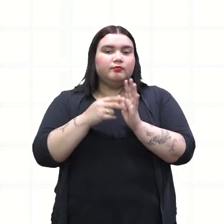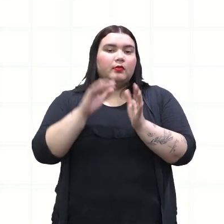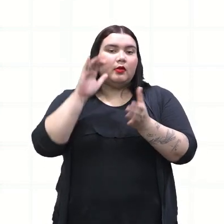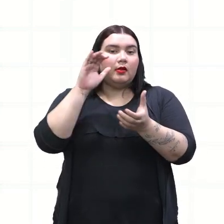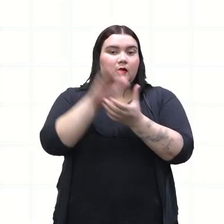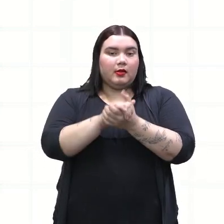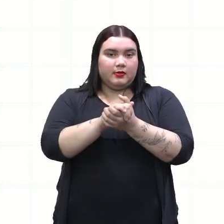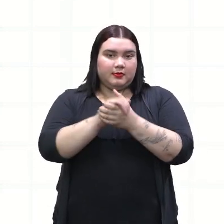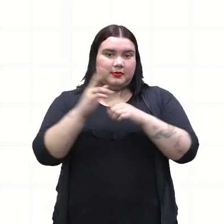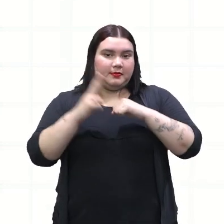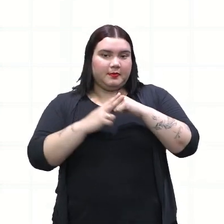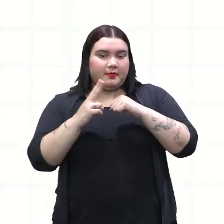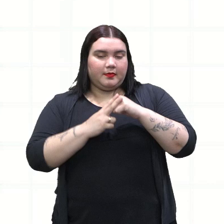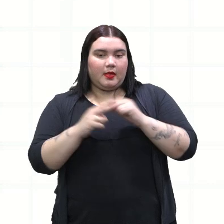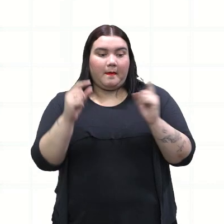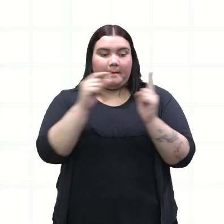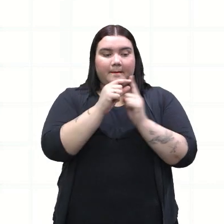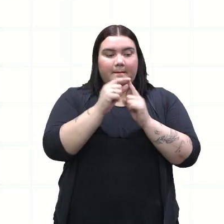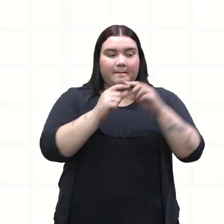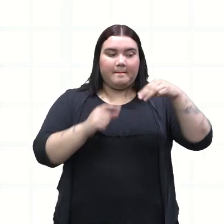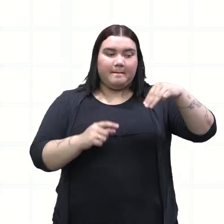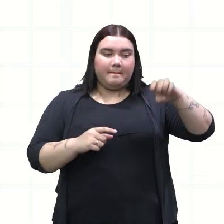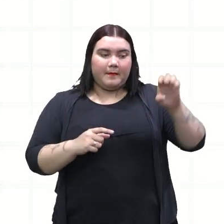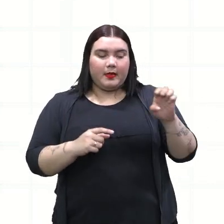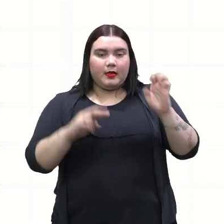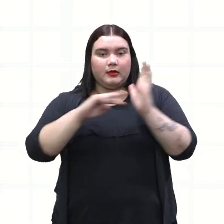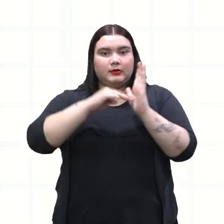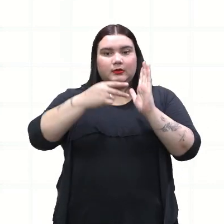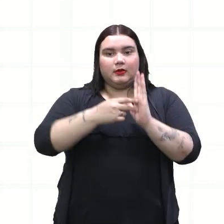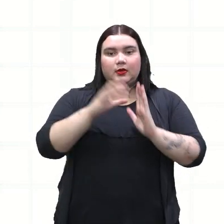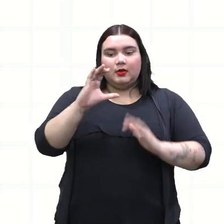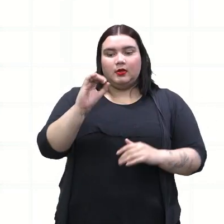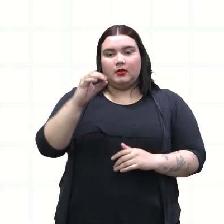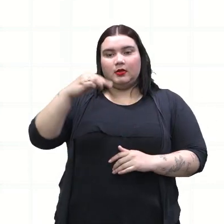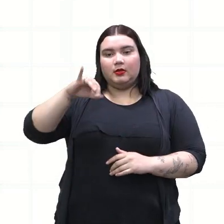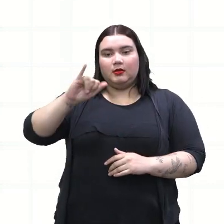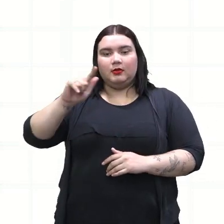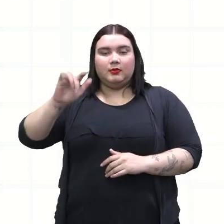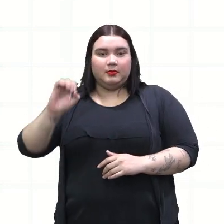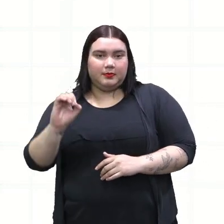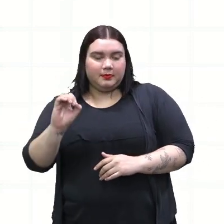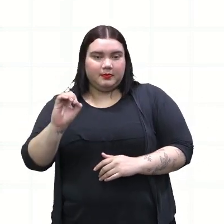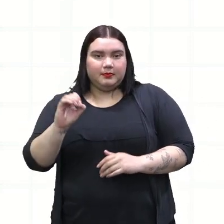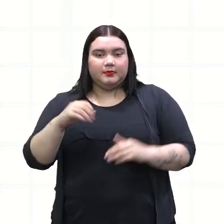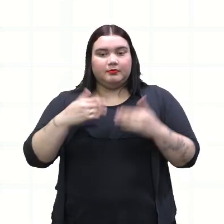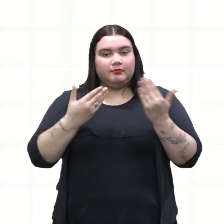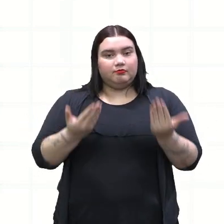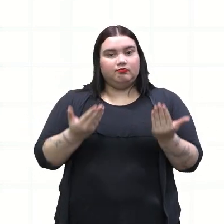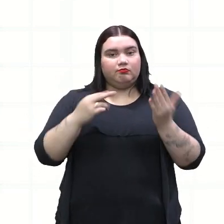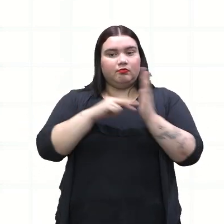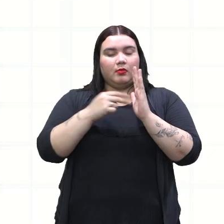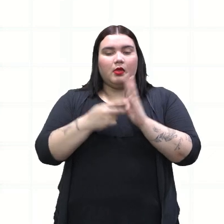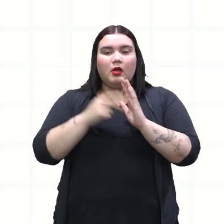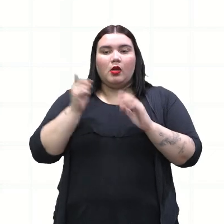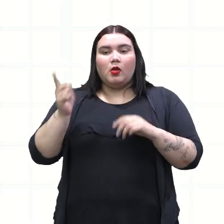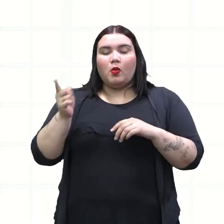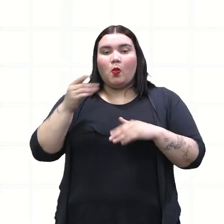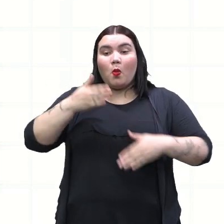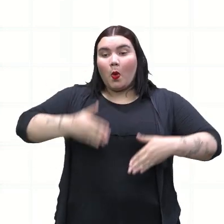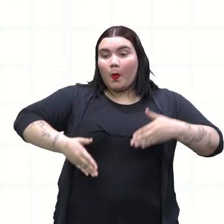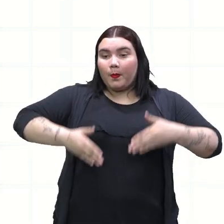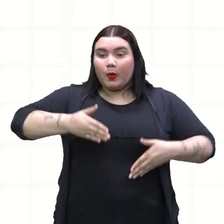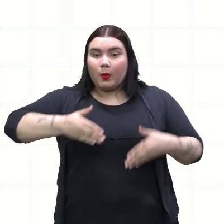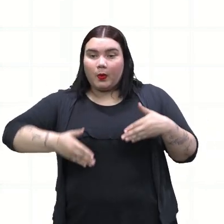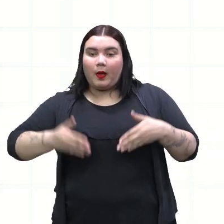A palavra me é comigo. Will you marry me? Então, é isso que o Robert está perguntando